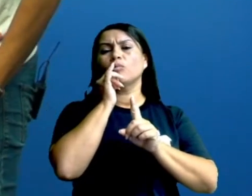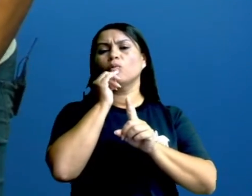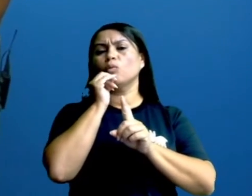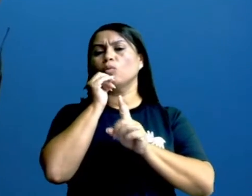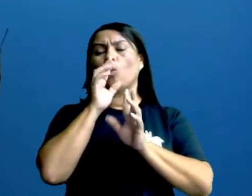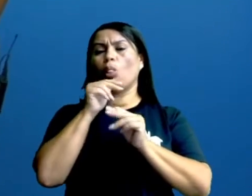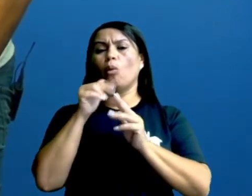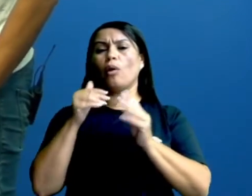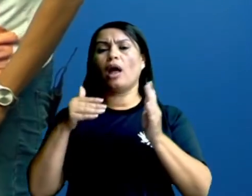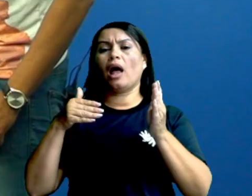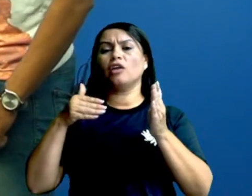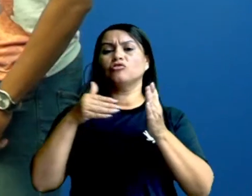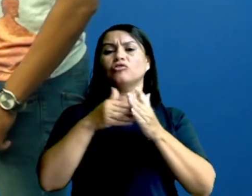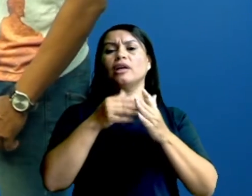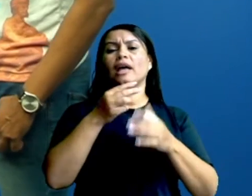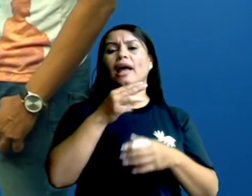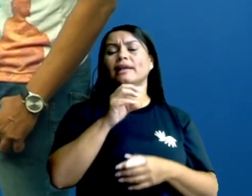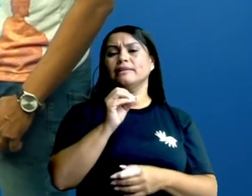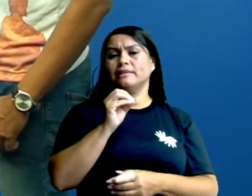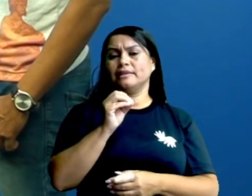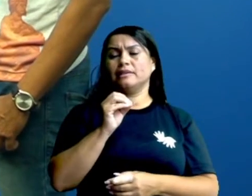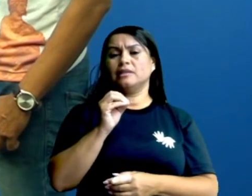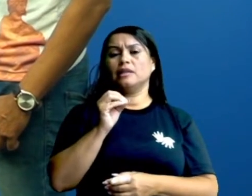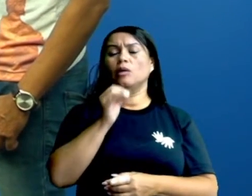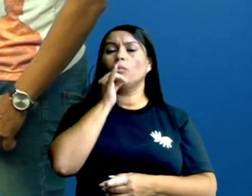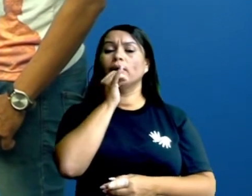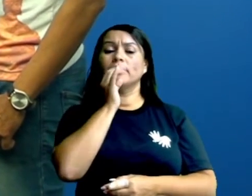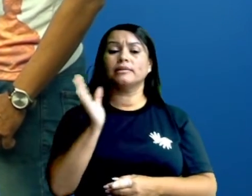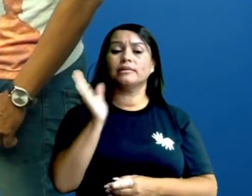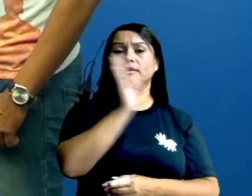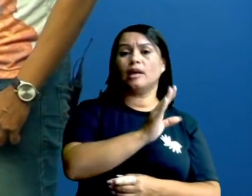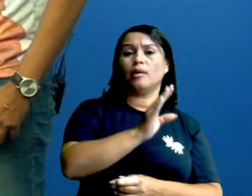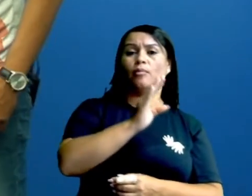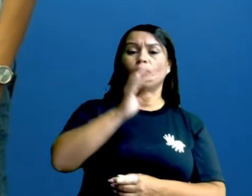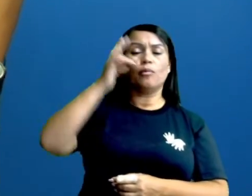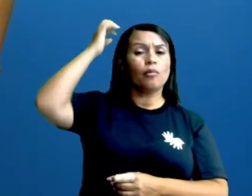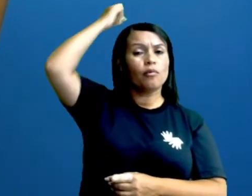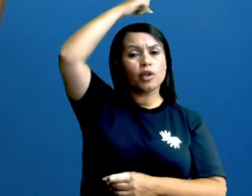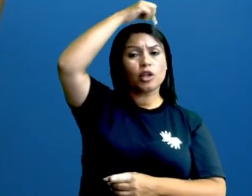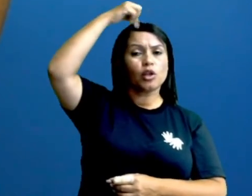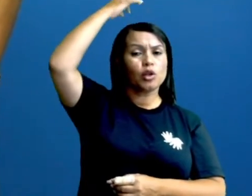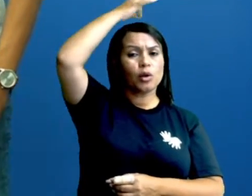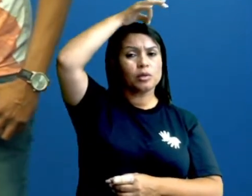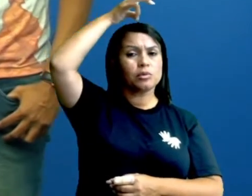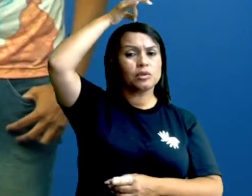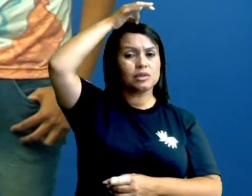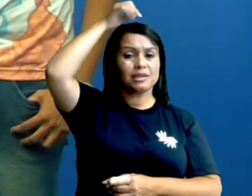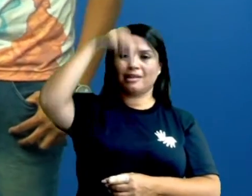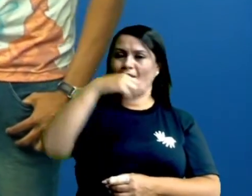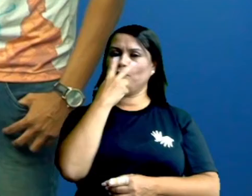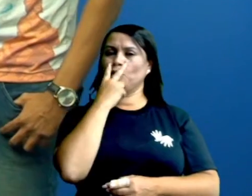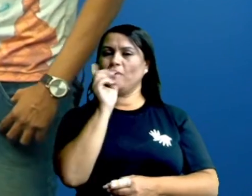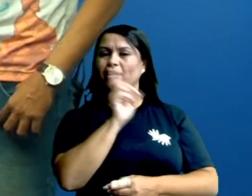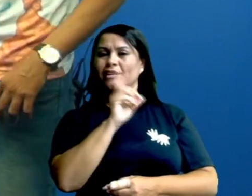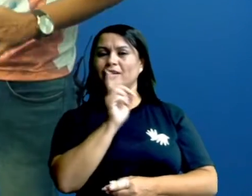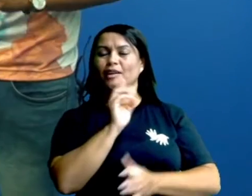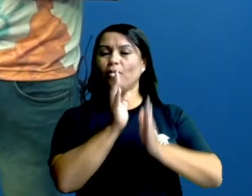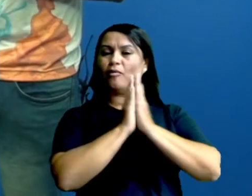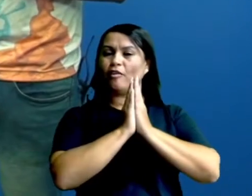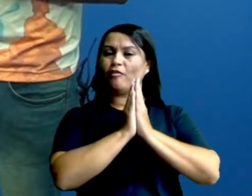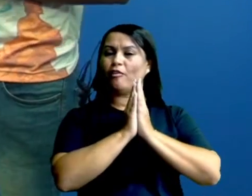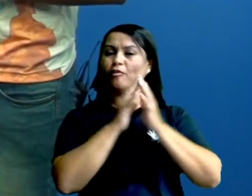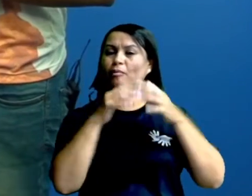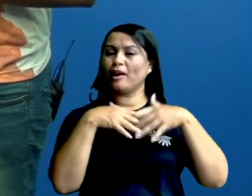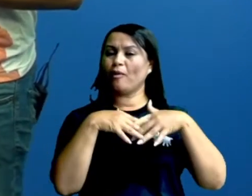30, como é o caso aqui de Vitória, né, que se aproxima desse caso. Vitória do Espírito Santo, tá, pessoal? Não é Vitória de Santo Antônio não, para não